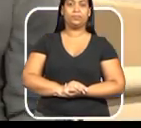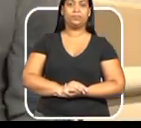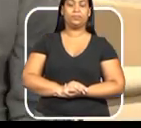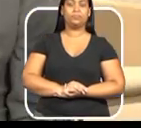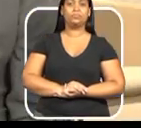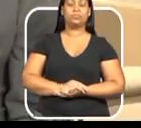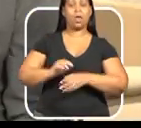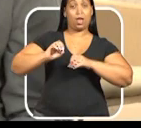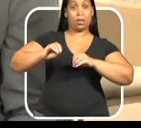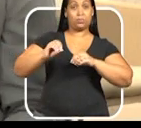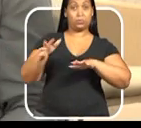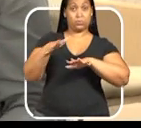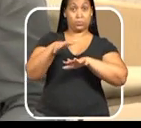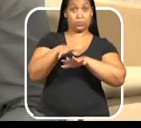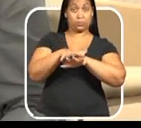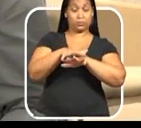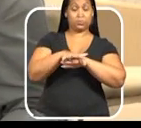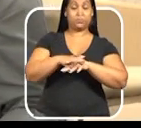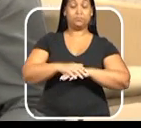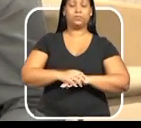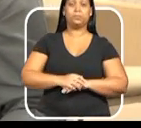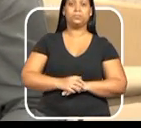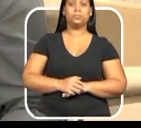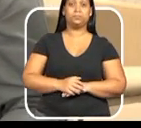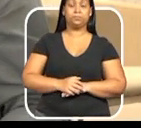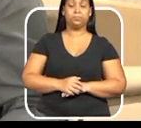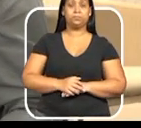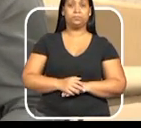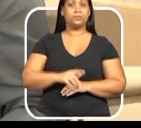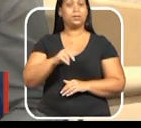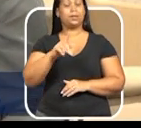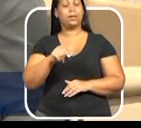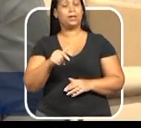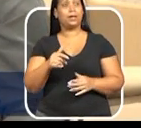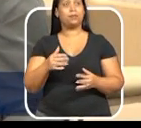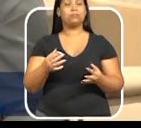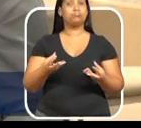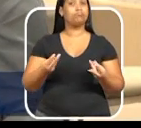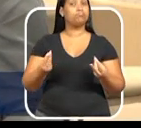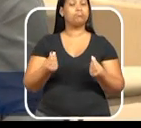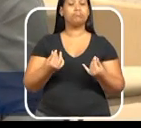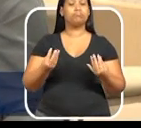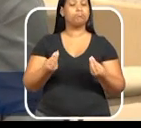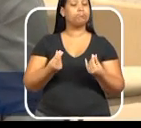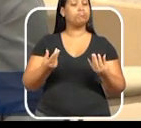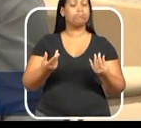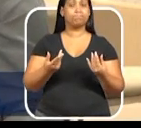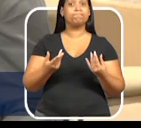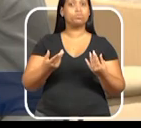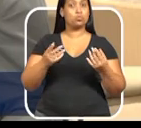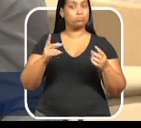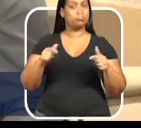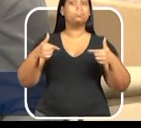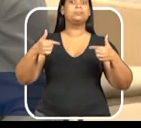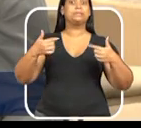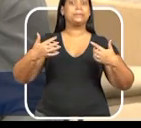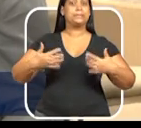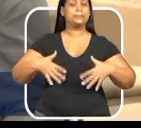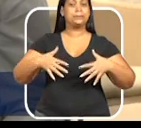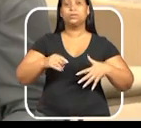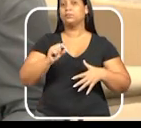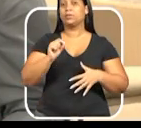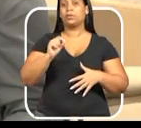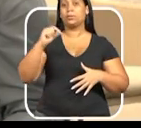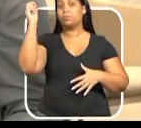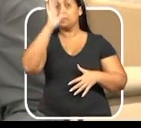A educação inclusiva, né, ela é um grande desafio para o